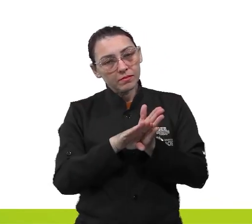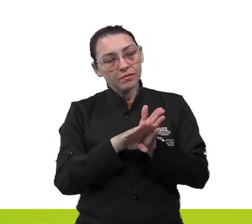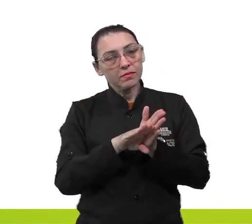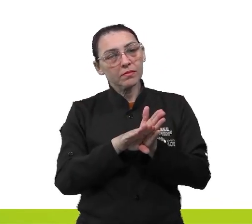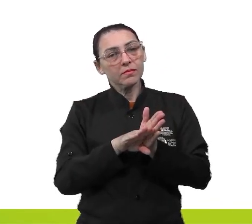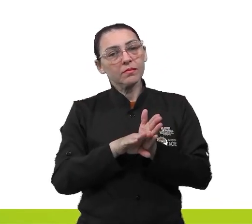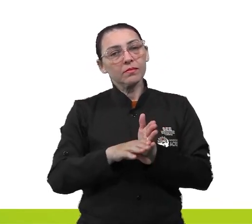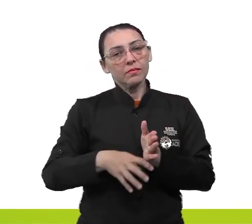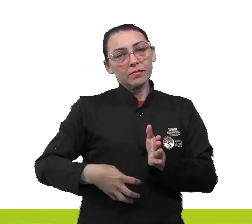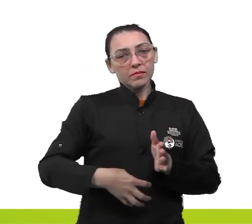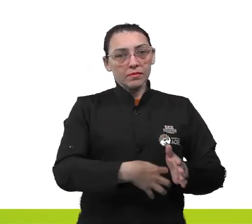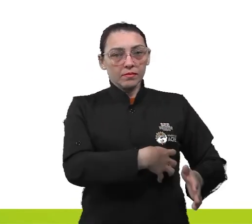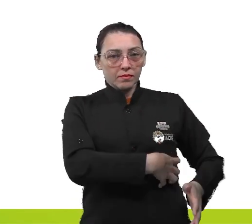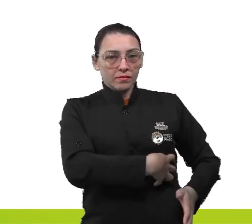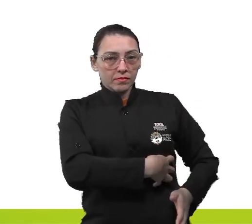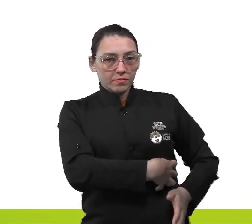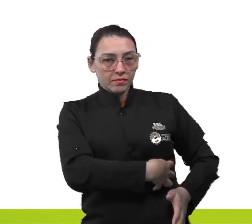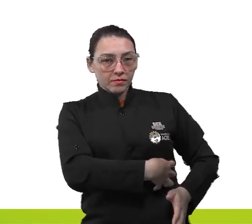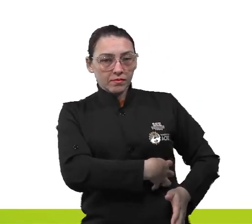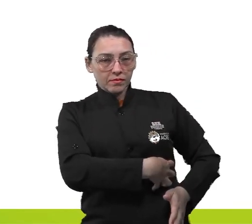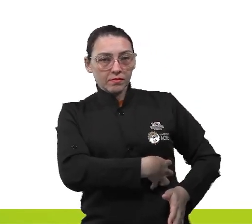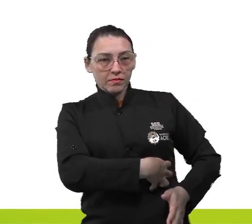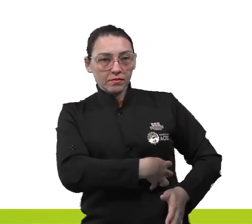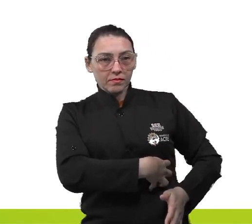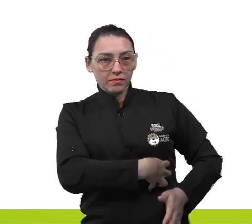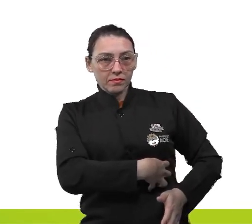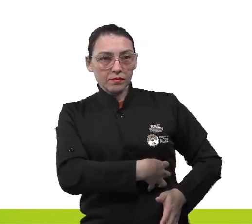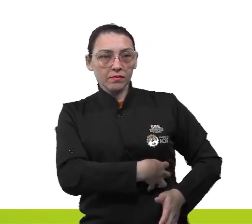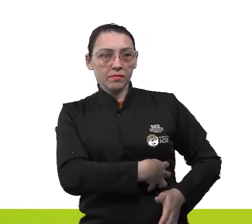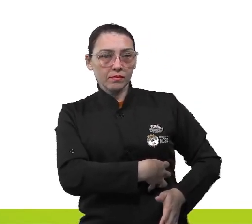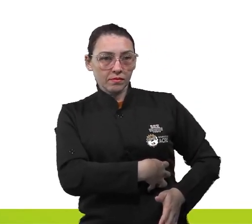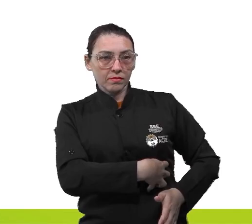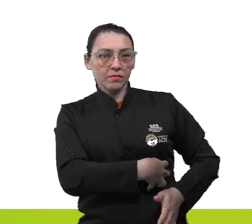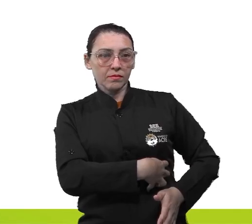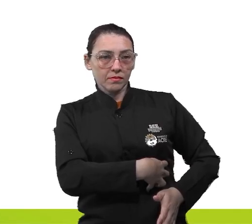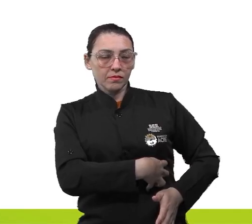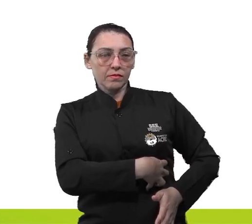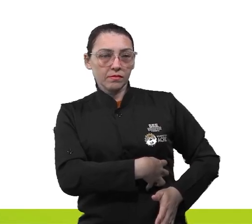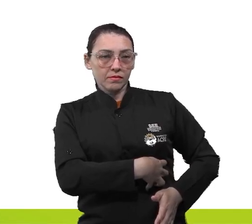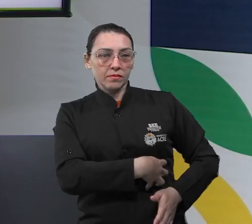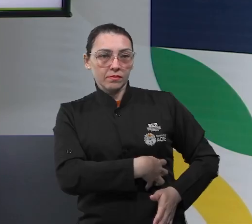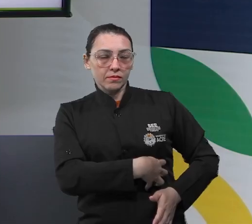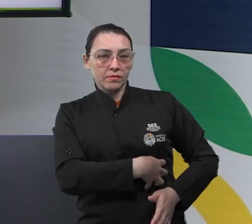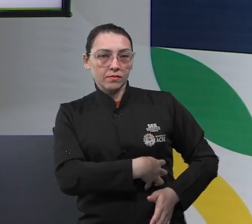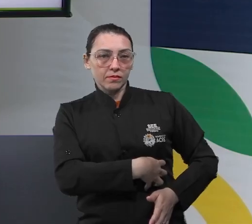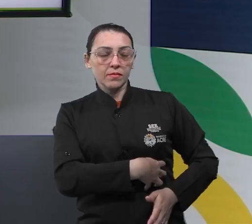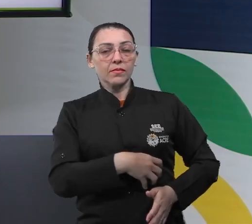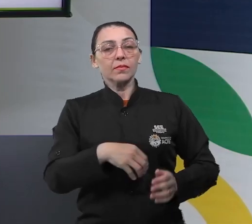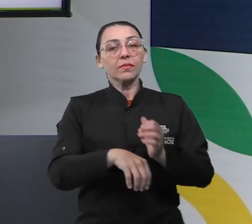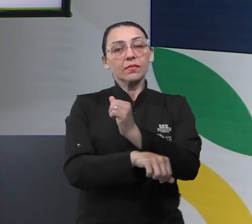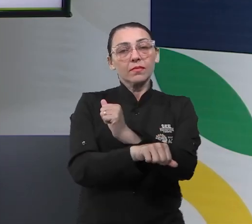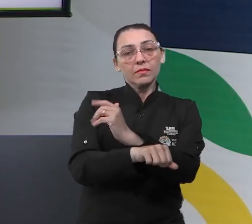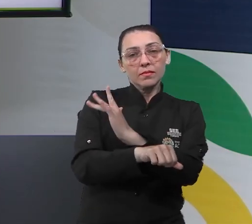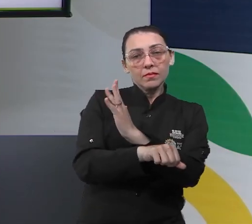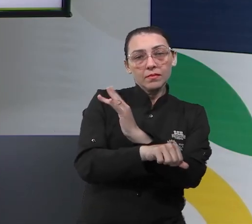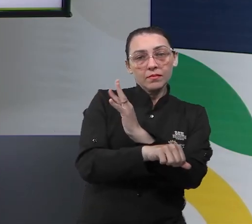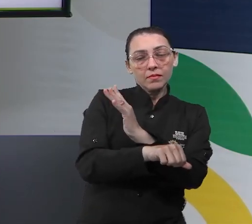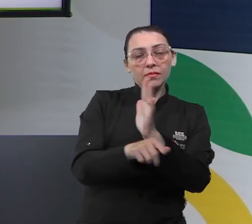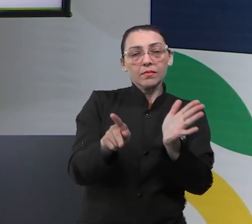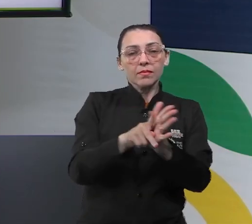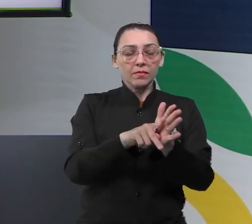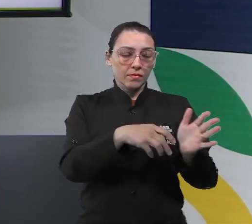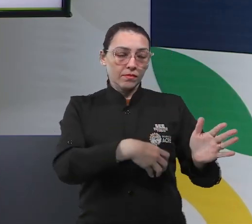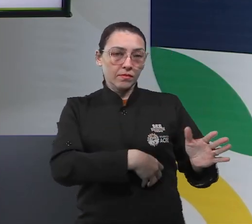o estômago. Pessoal, aqui, aquele bolo alimentar vai sofrer a ação dos ácidos gástricos, né? Que vai fazer a